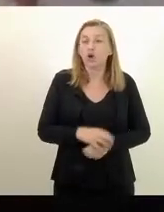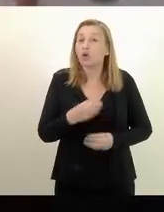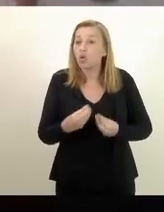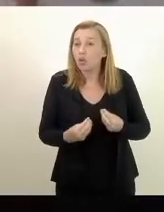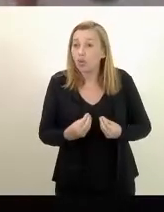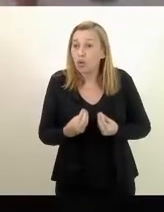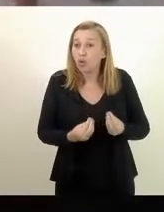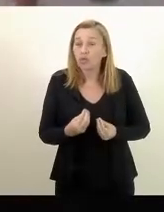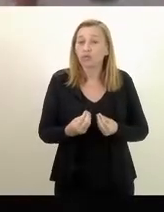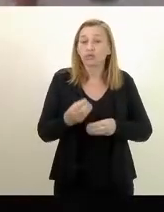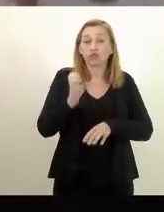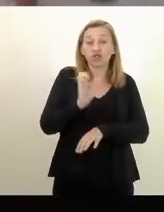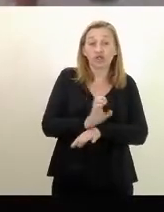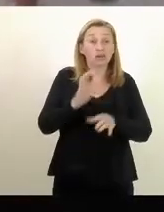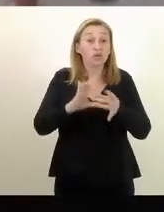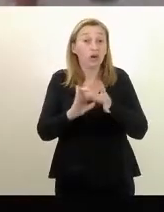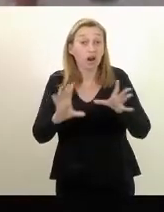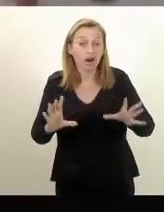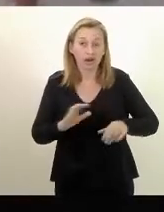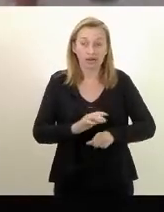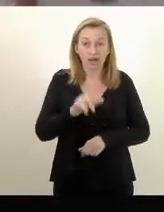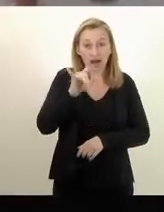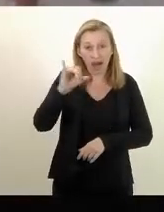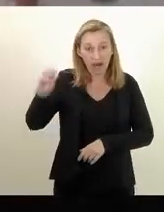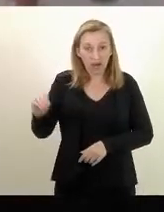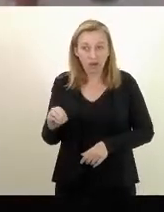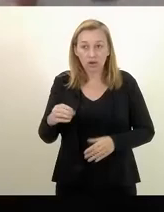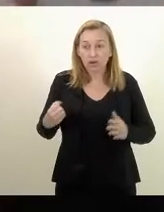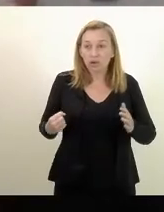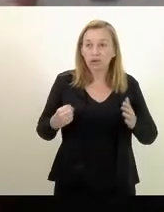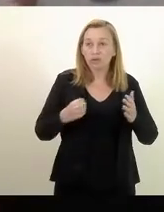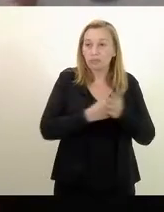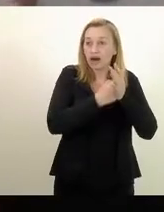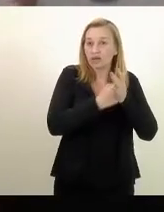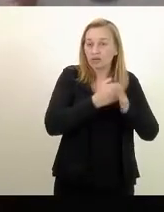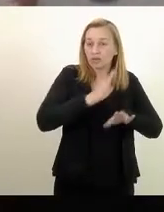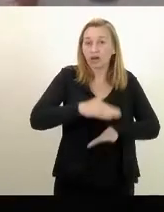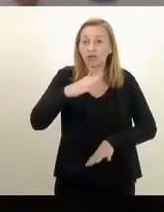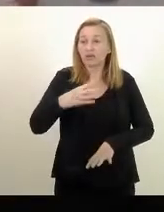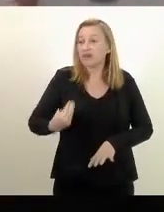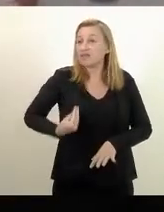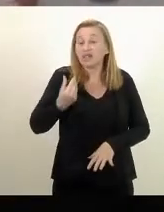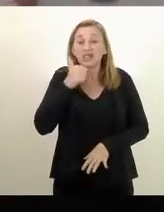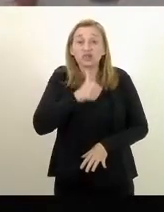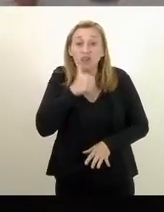o Estado laico e o maior impacto disso é sentido na vida das mulheres